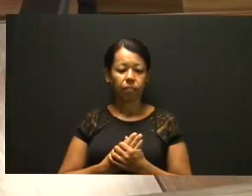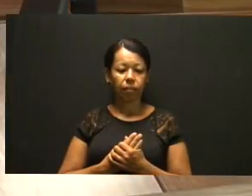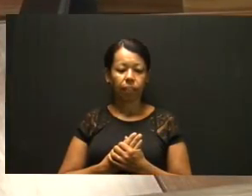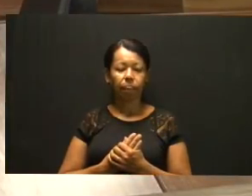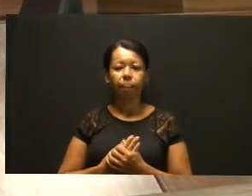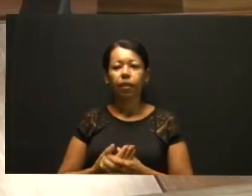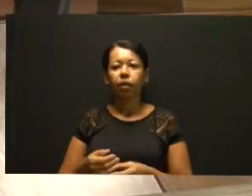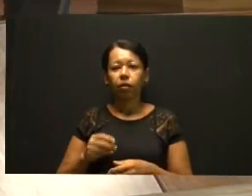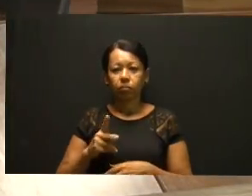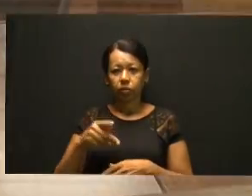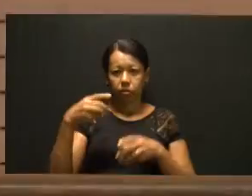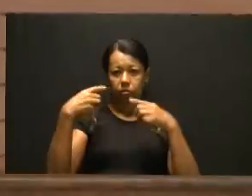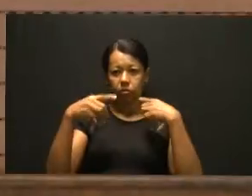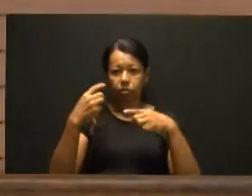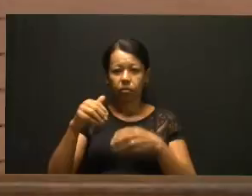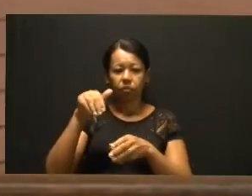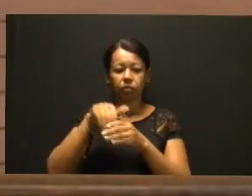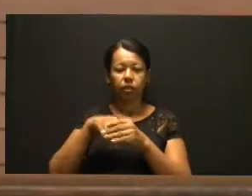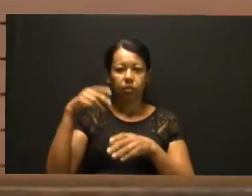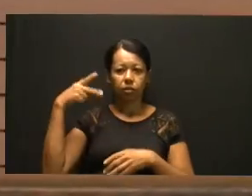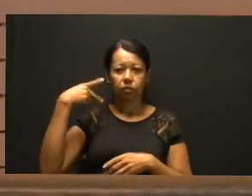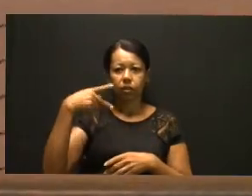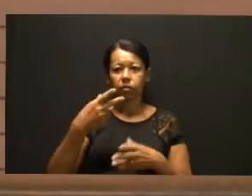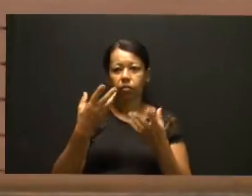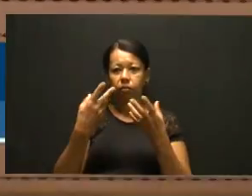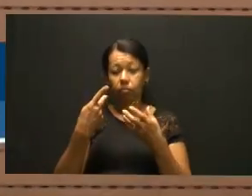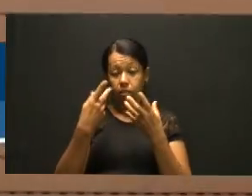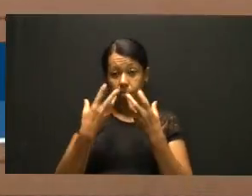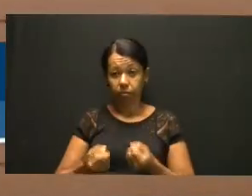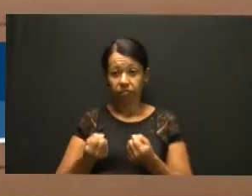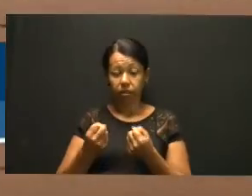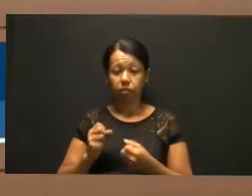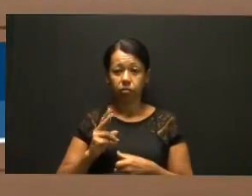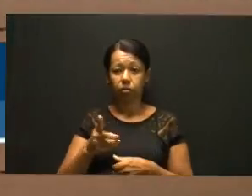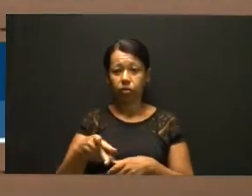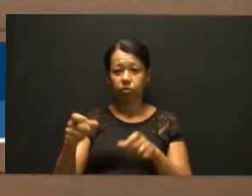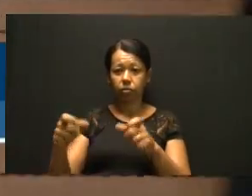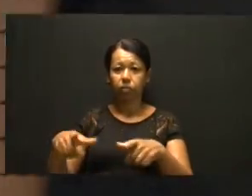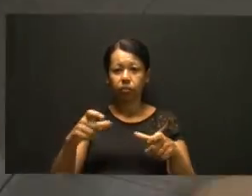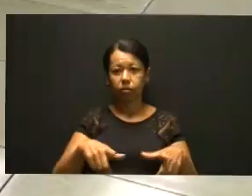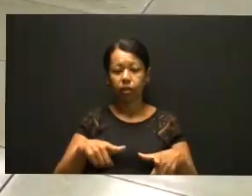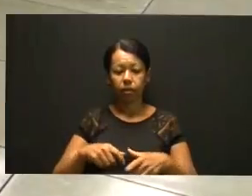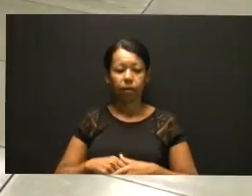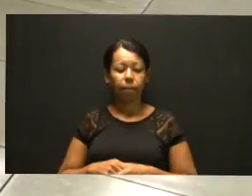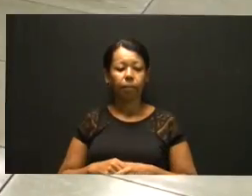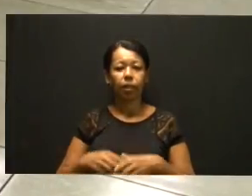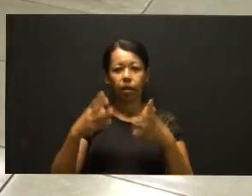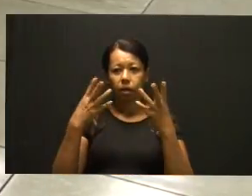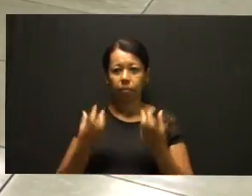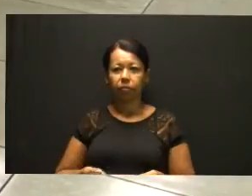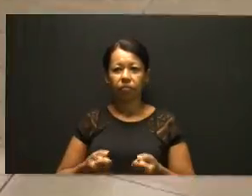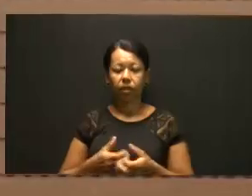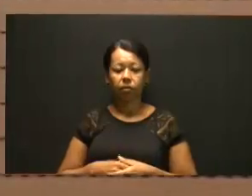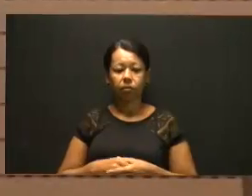Em votação, os vereadores que forem pela aprovação permaneçam como se encontram.